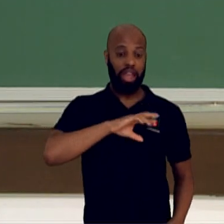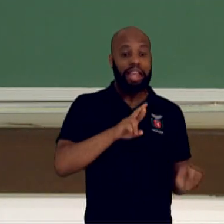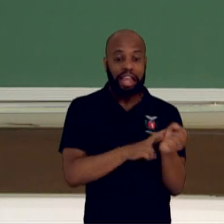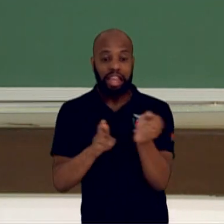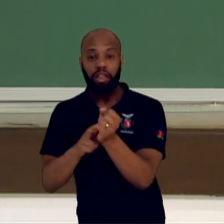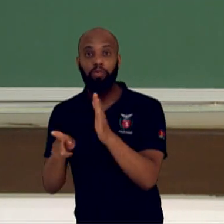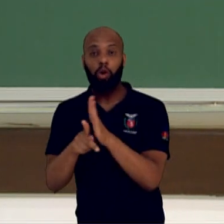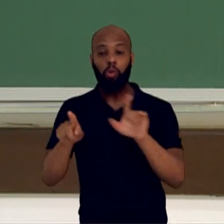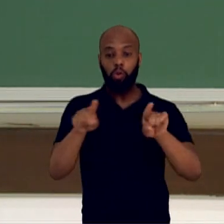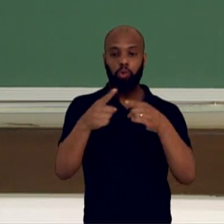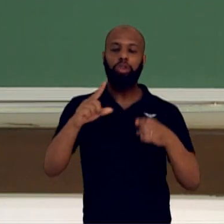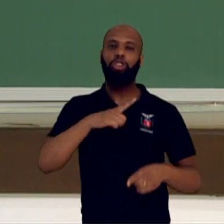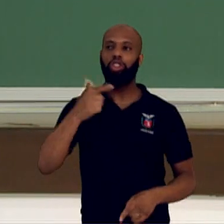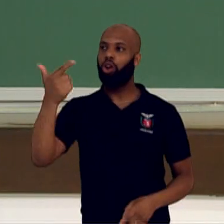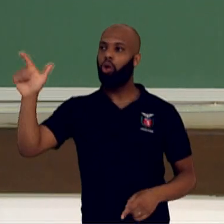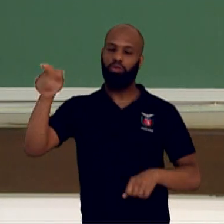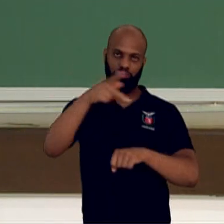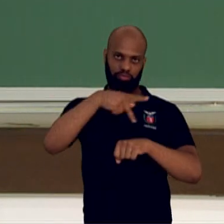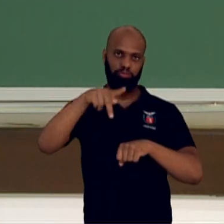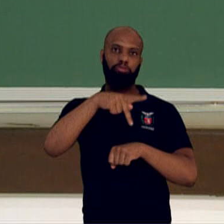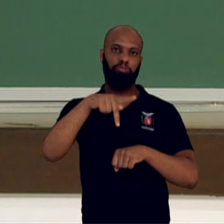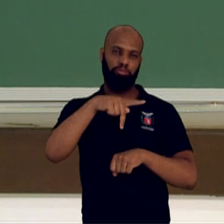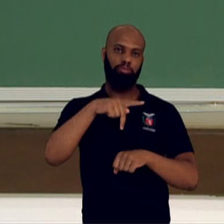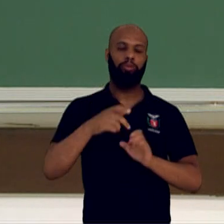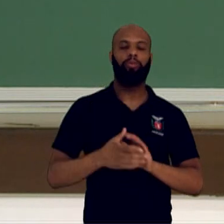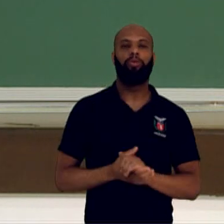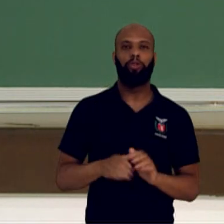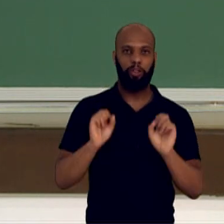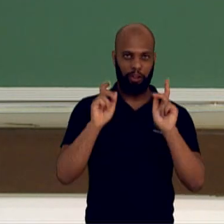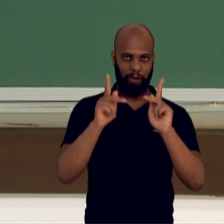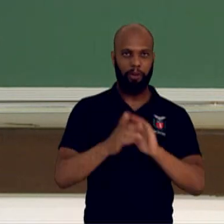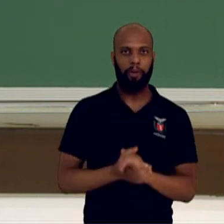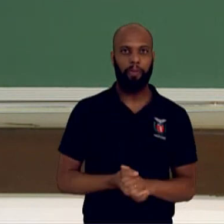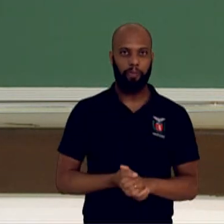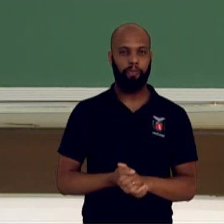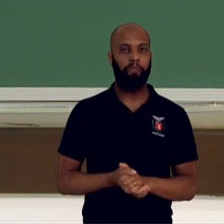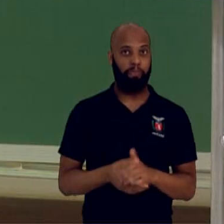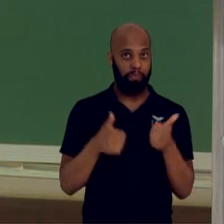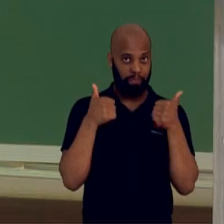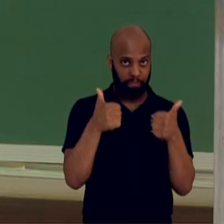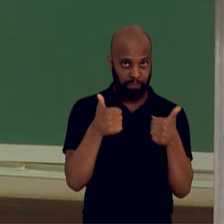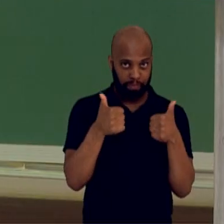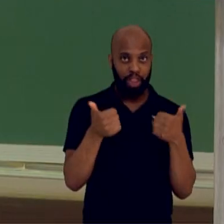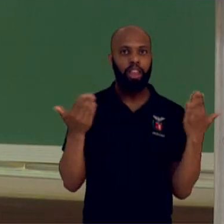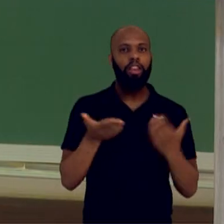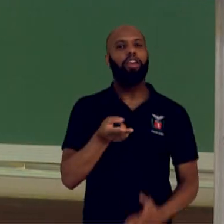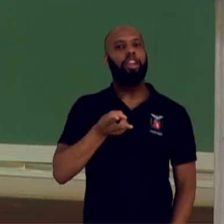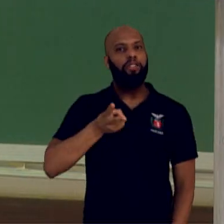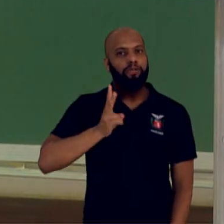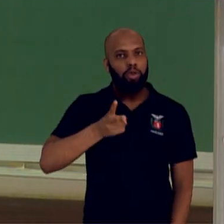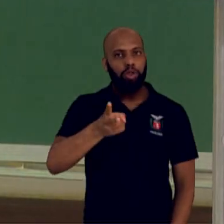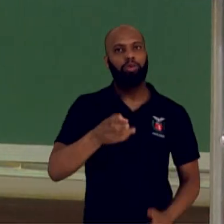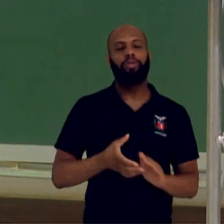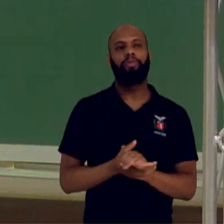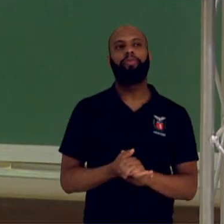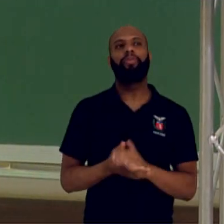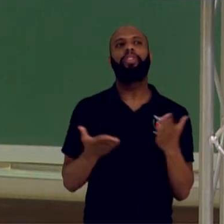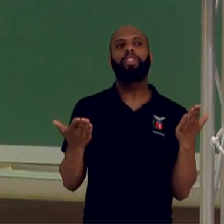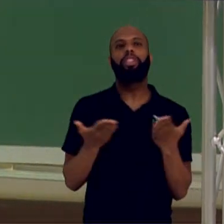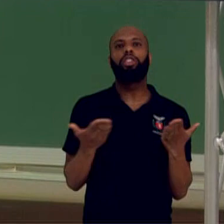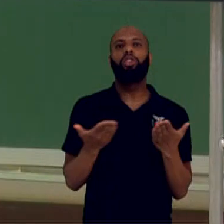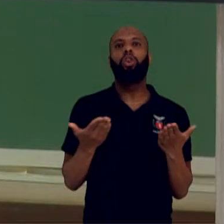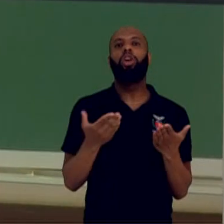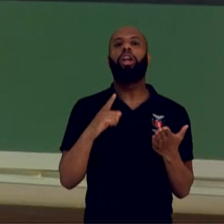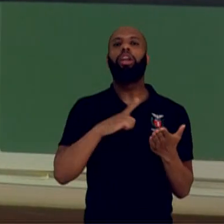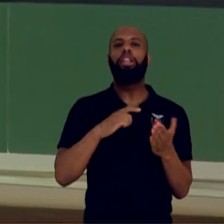sobrepunham as músicas estrangeiras que aqui chegavam, certo? Beleza? Vamos seguir em frente? Agora, pessoal, nós vamos